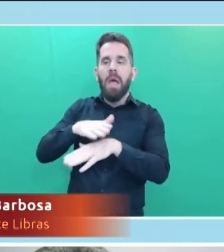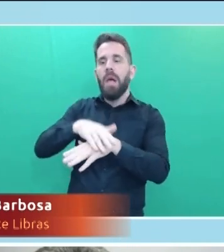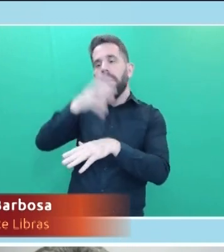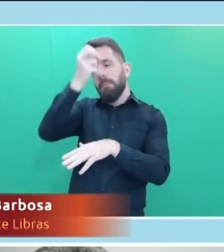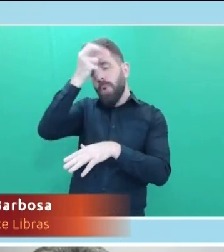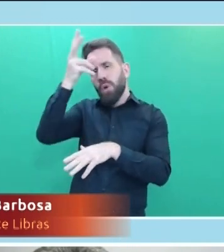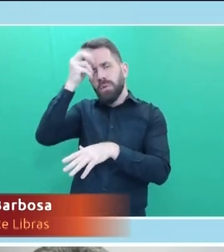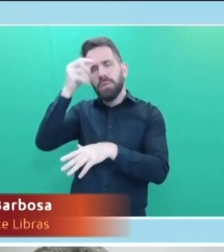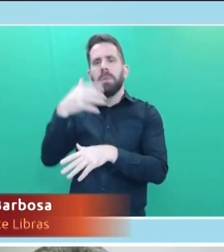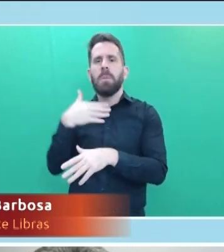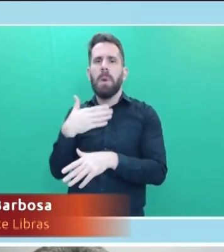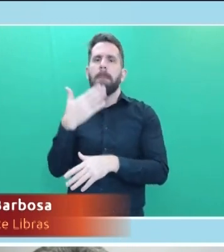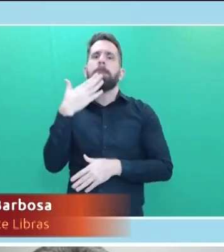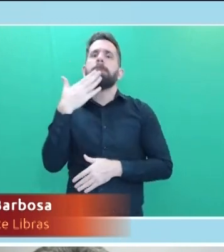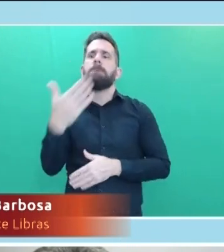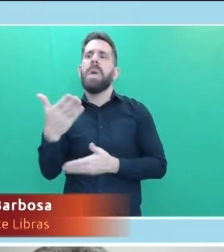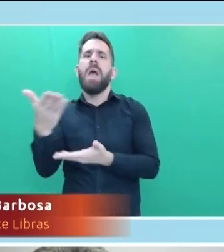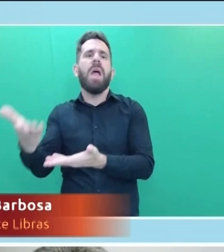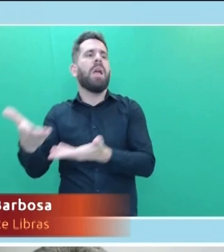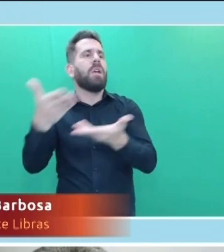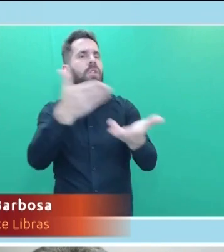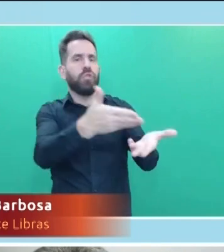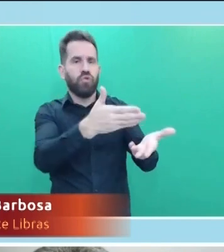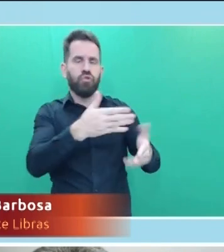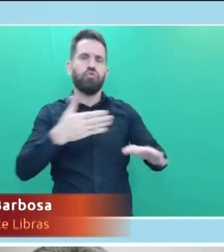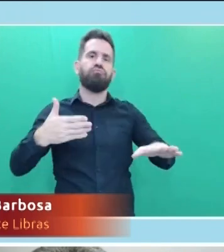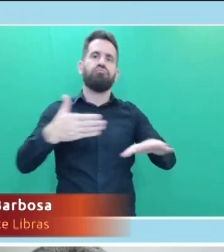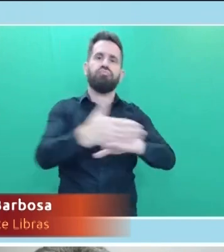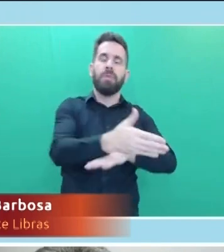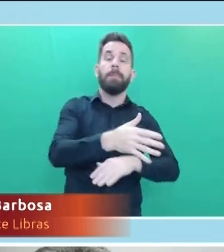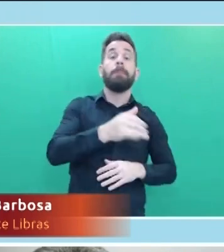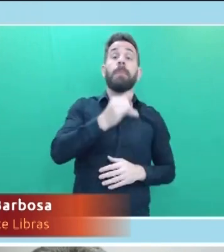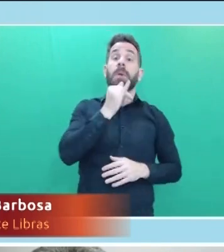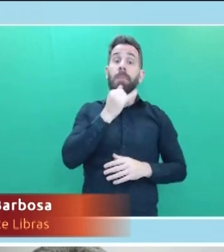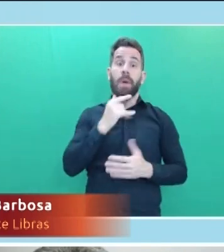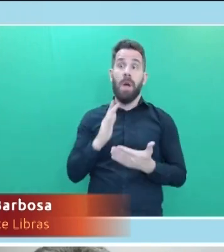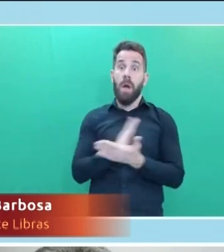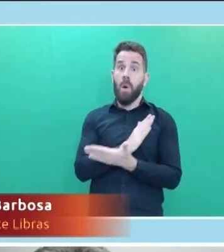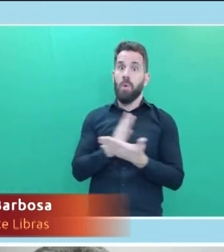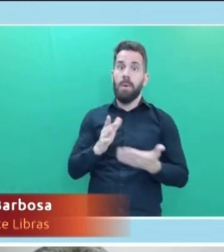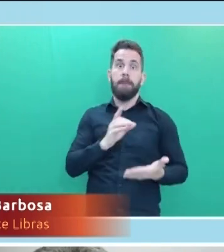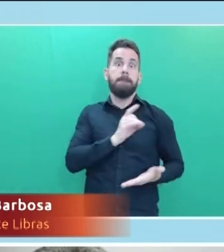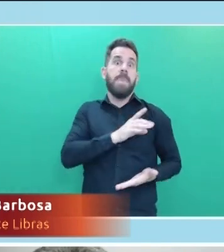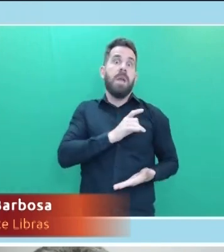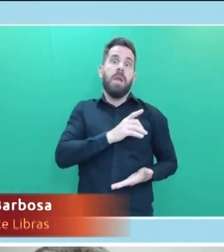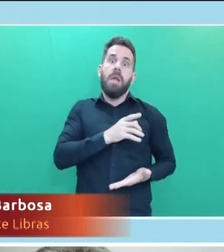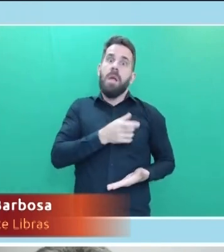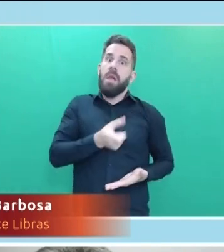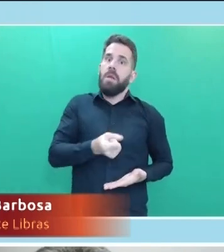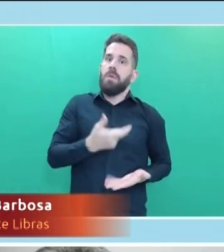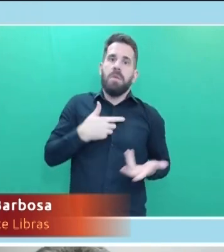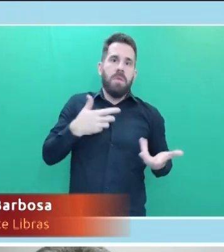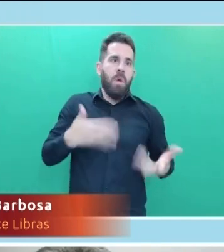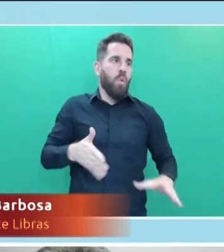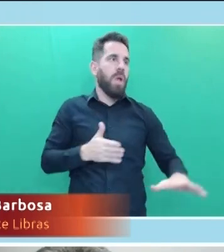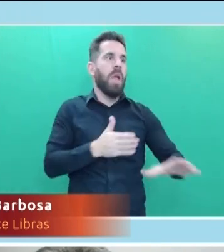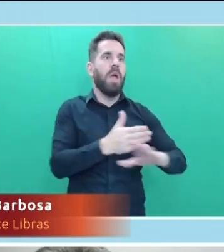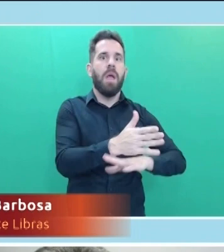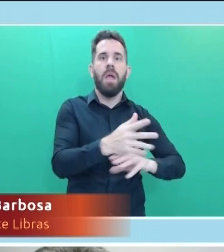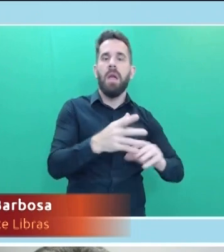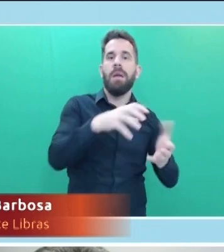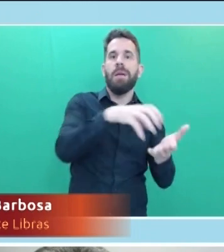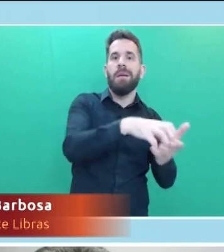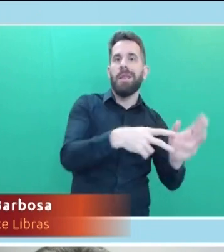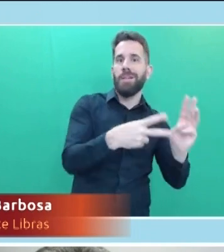não indígenas têm medo de chegar a alguns lugares determinados. Então, acho que o lado